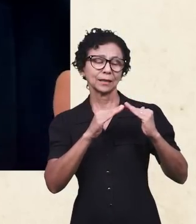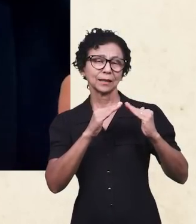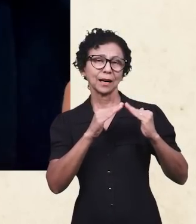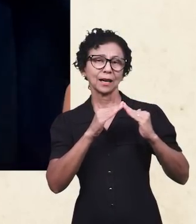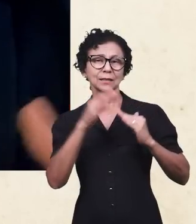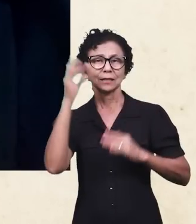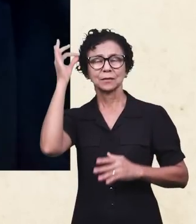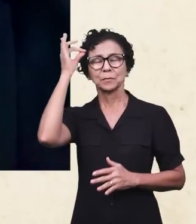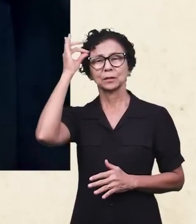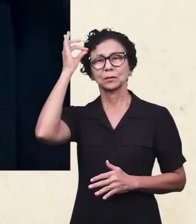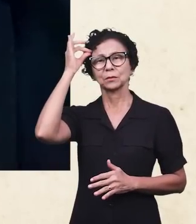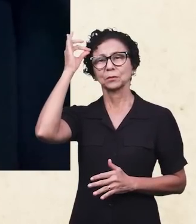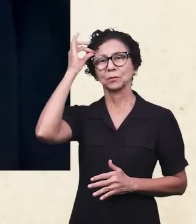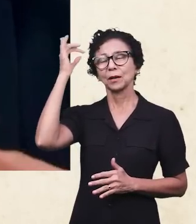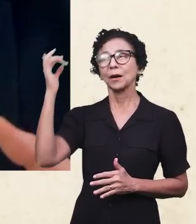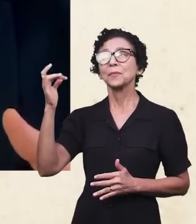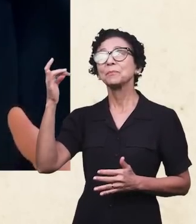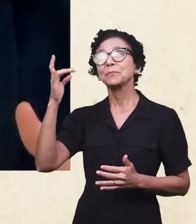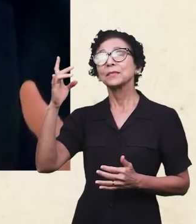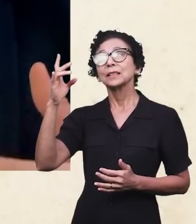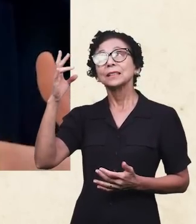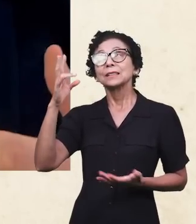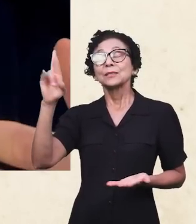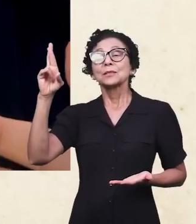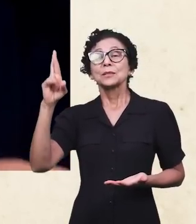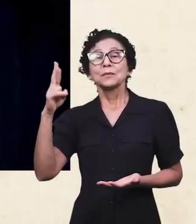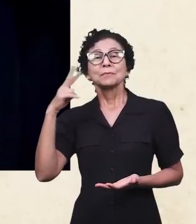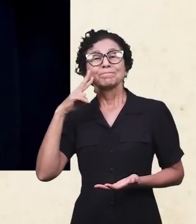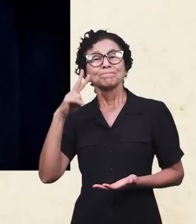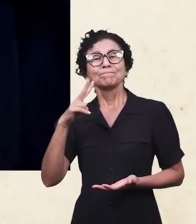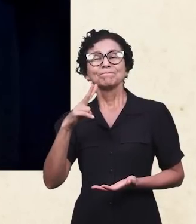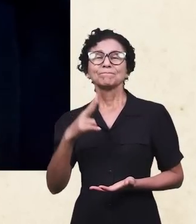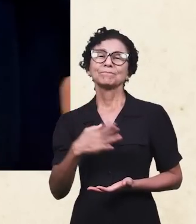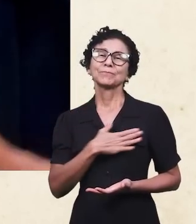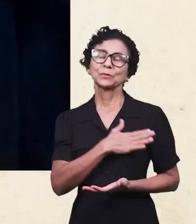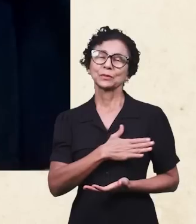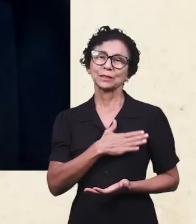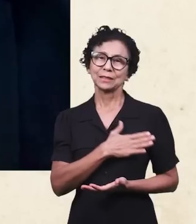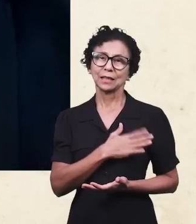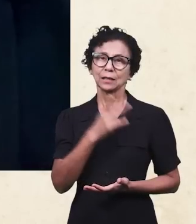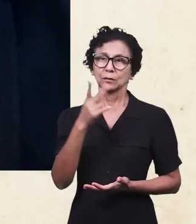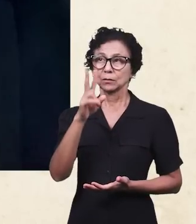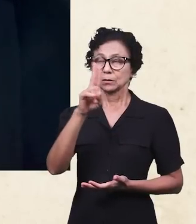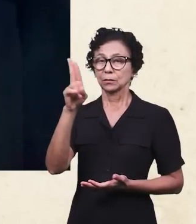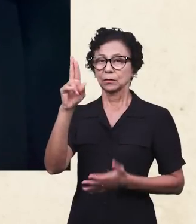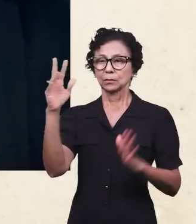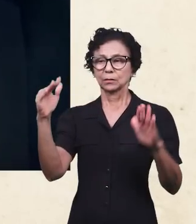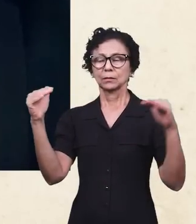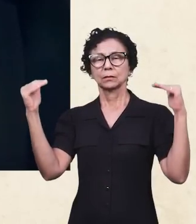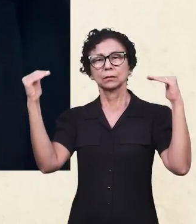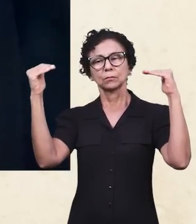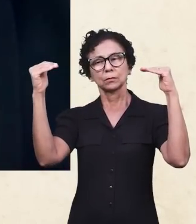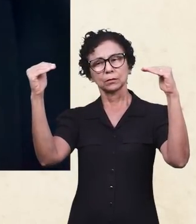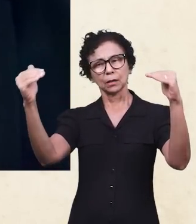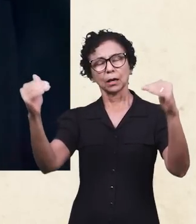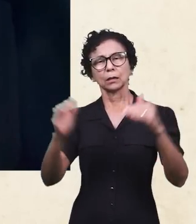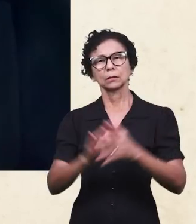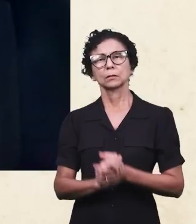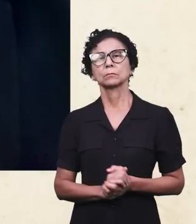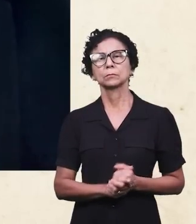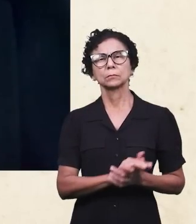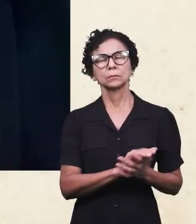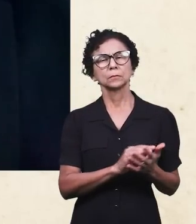vida espiritual, de forma que o Senhor vai se agradar de vós. E o nome dele será glorificado em